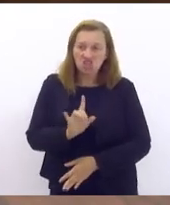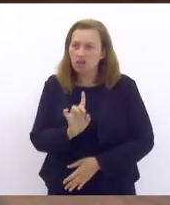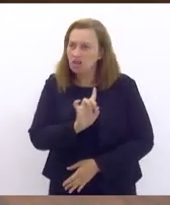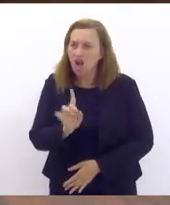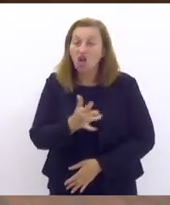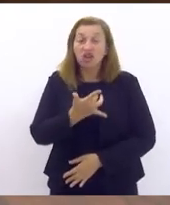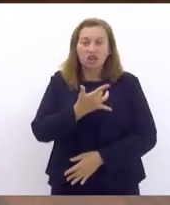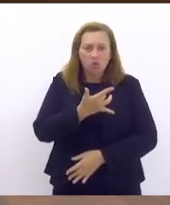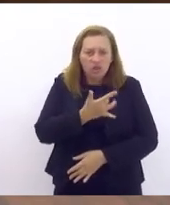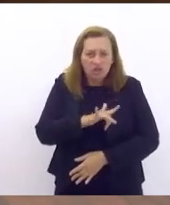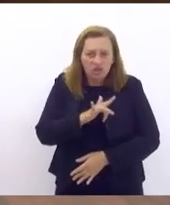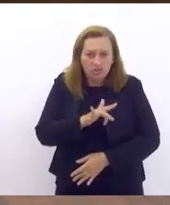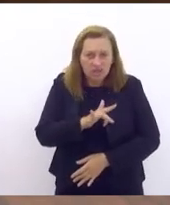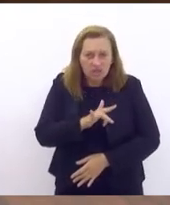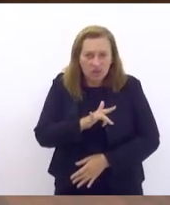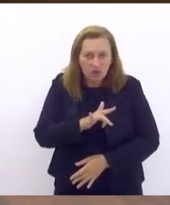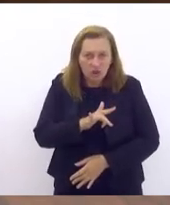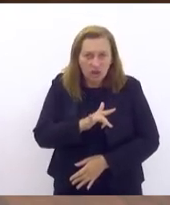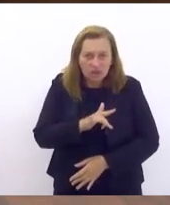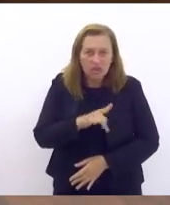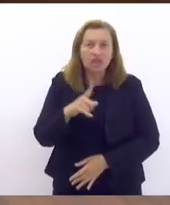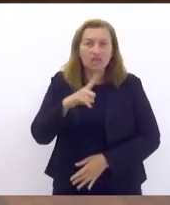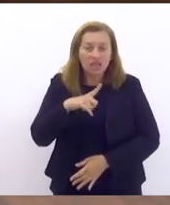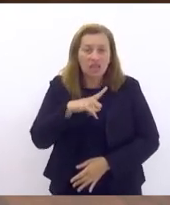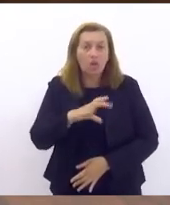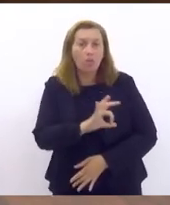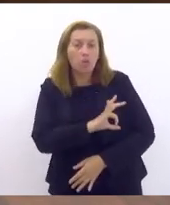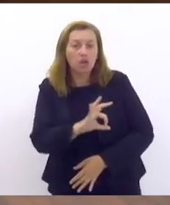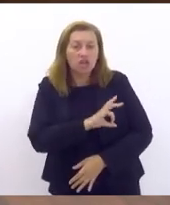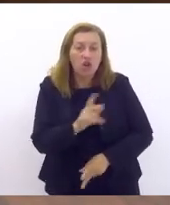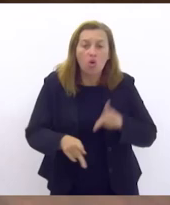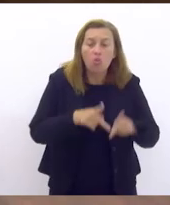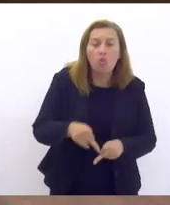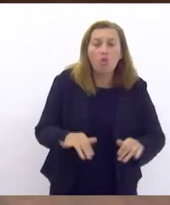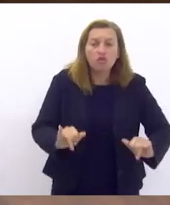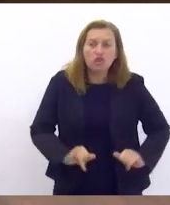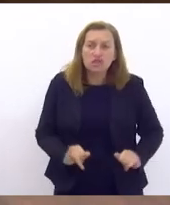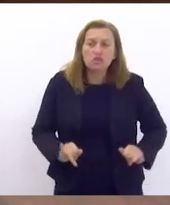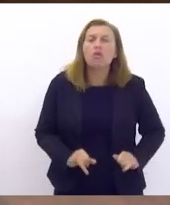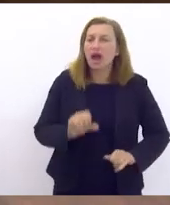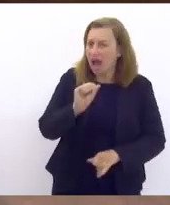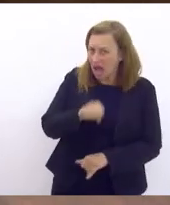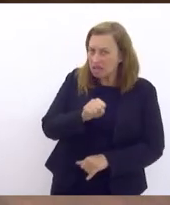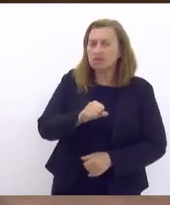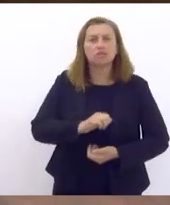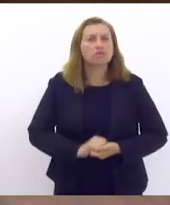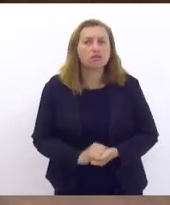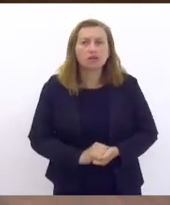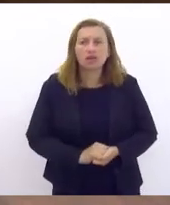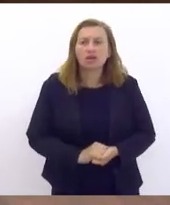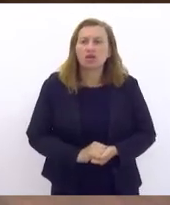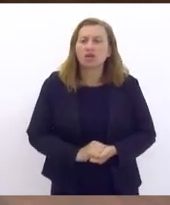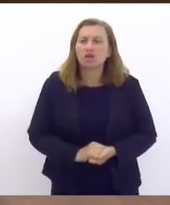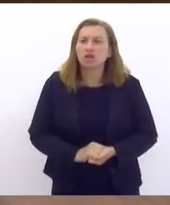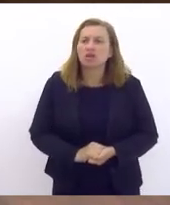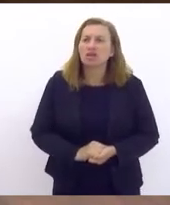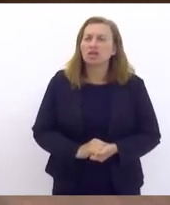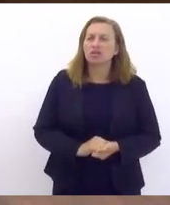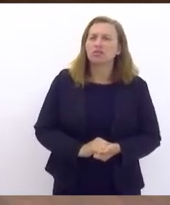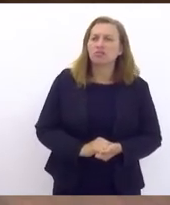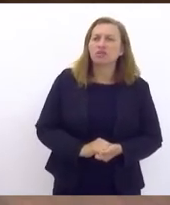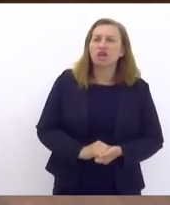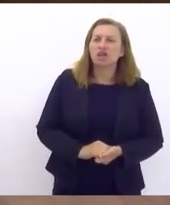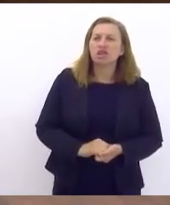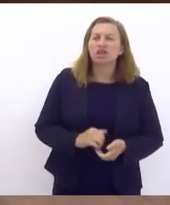são os policiais, coitada é a população que sofre. Esses são verdadeiros coitados, que são cerceados seu direito